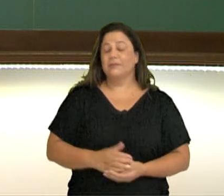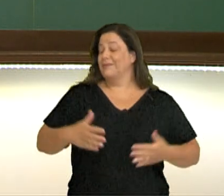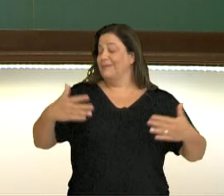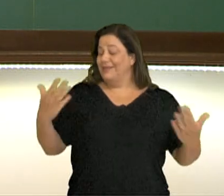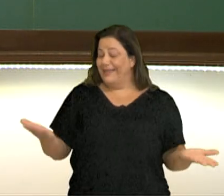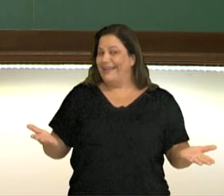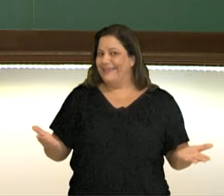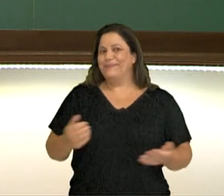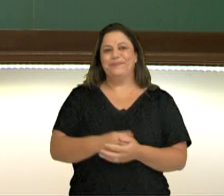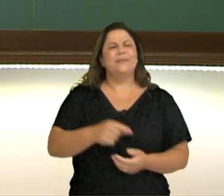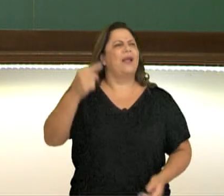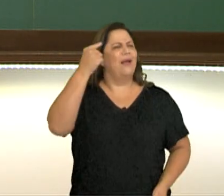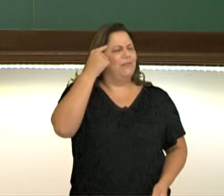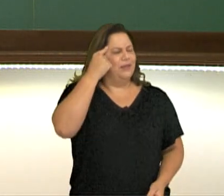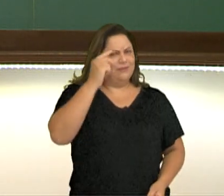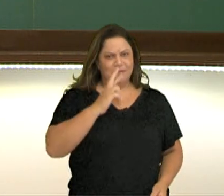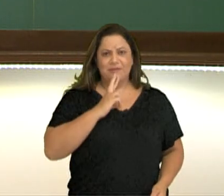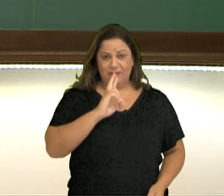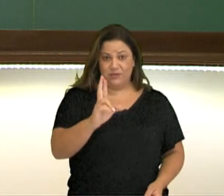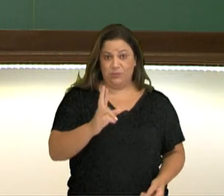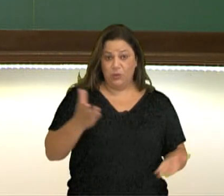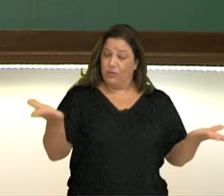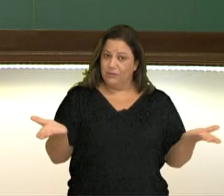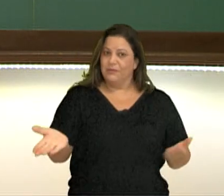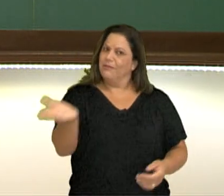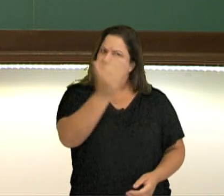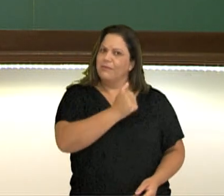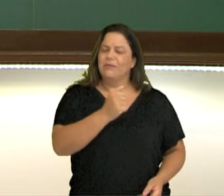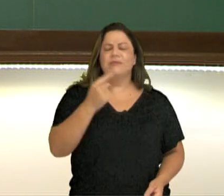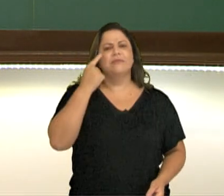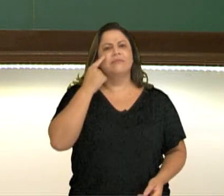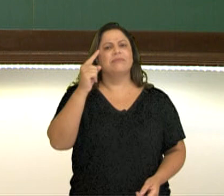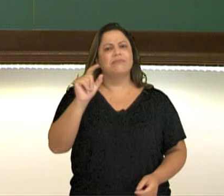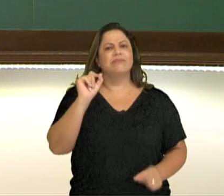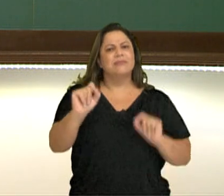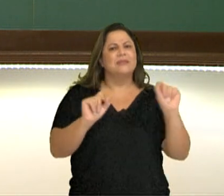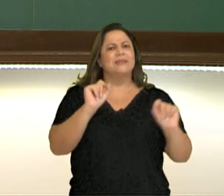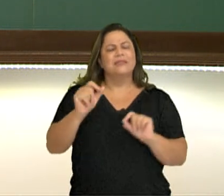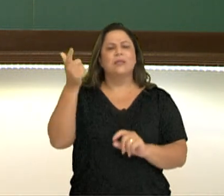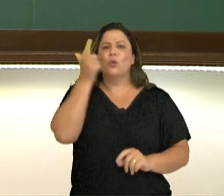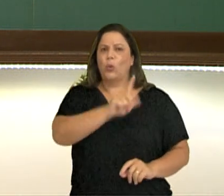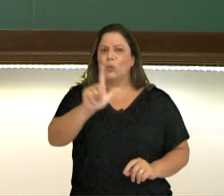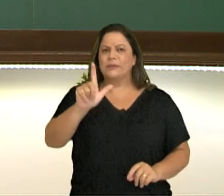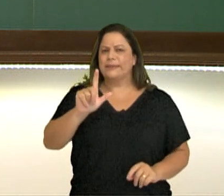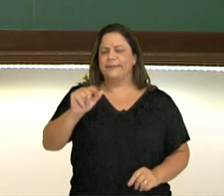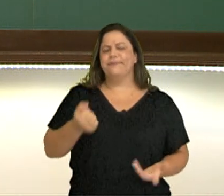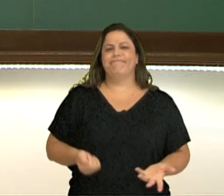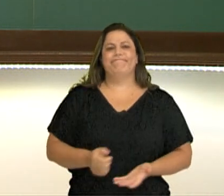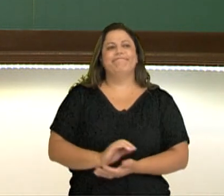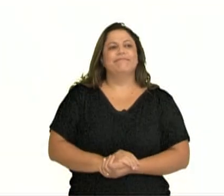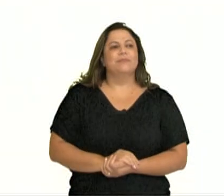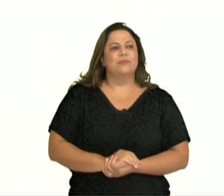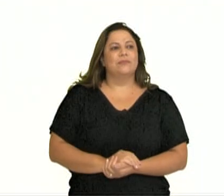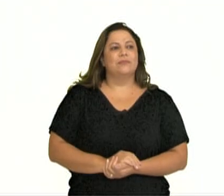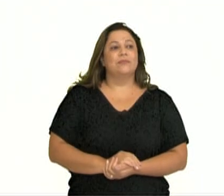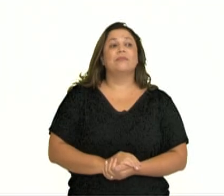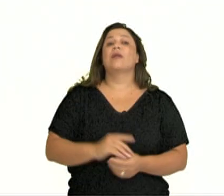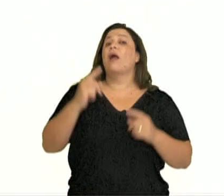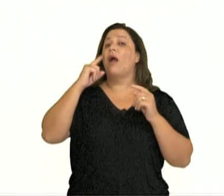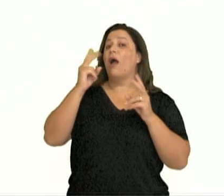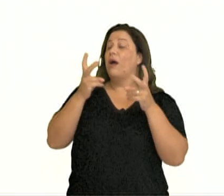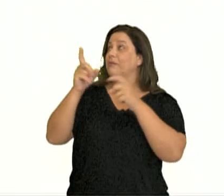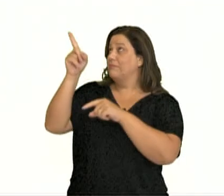E aí, galera, pensou na resposta? Vamos ver se você conseguiu adivinhar?